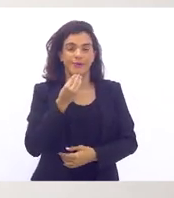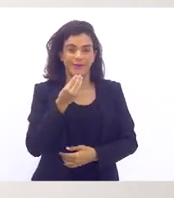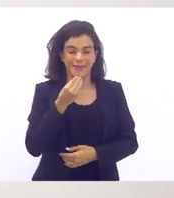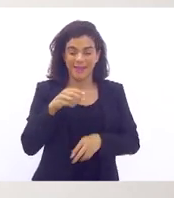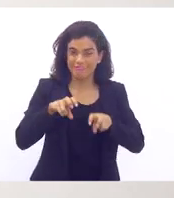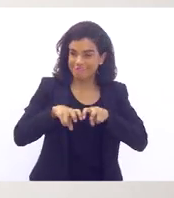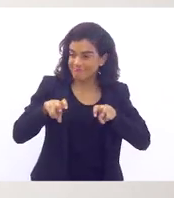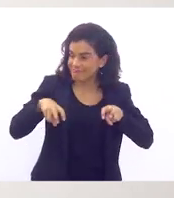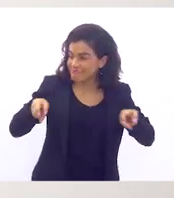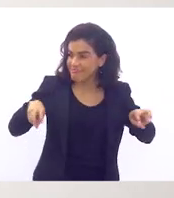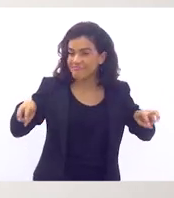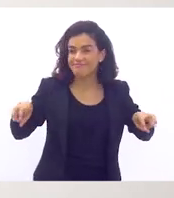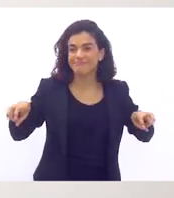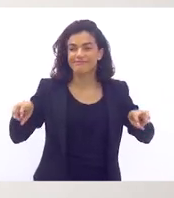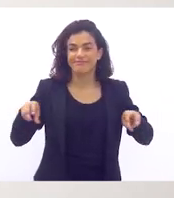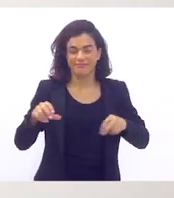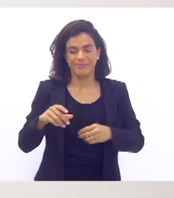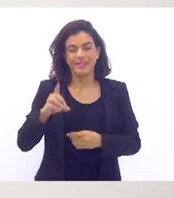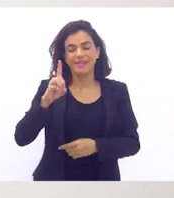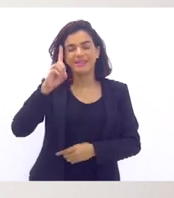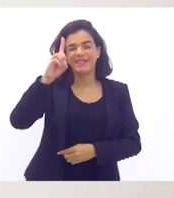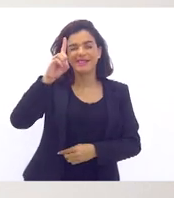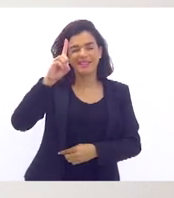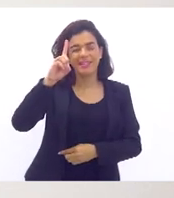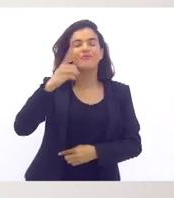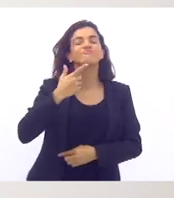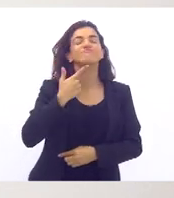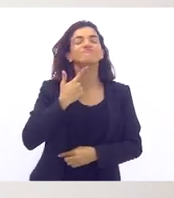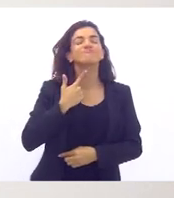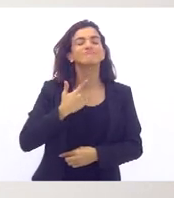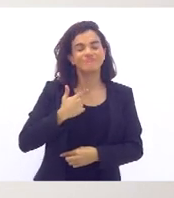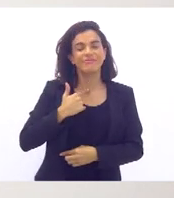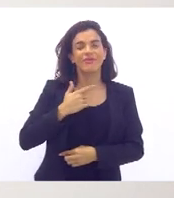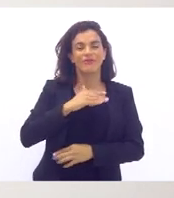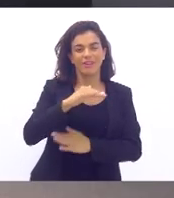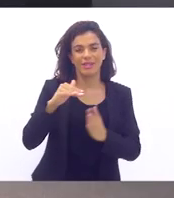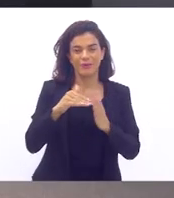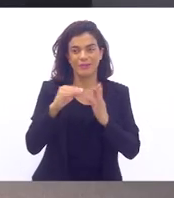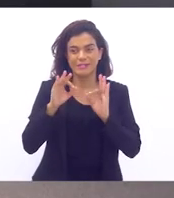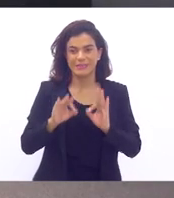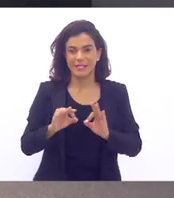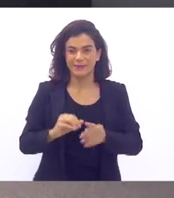Thompson com a Mônica com a Taiane e se Deus quiser vai dar tudo certo obrigado gente